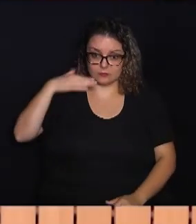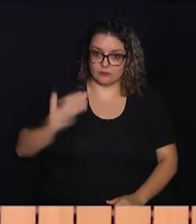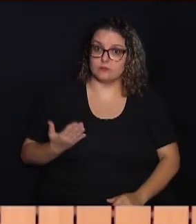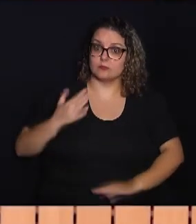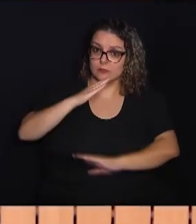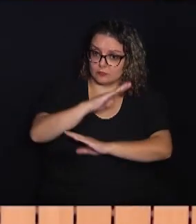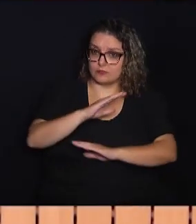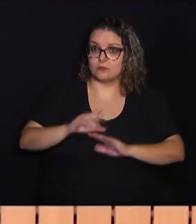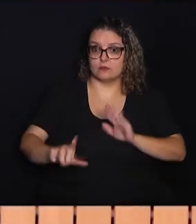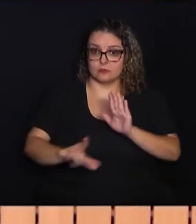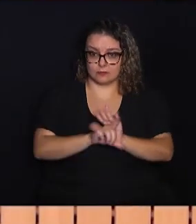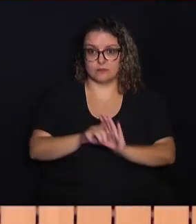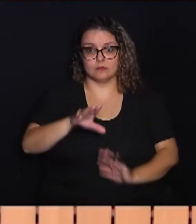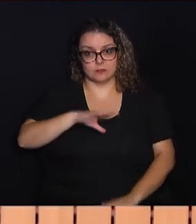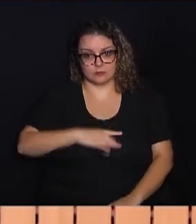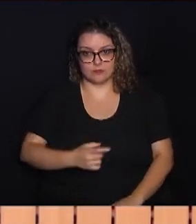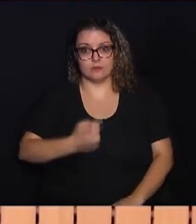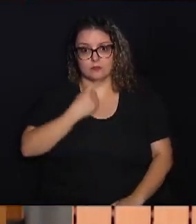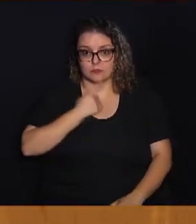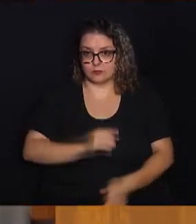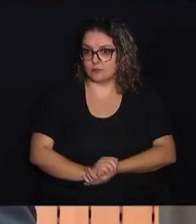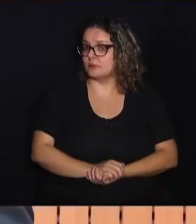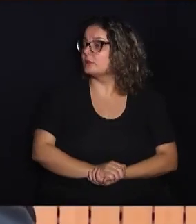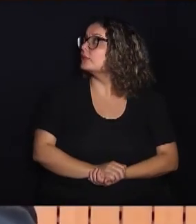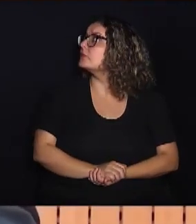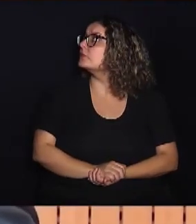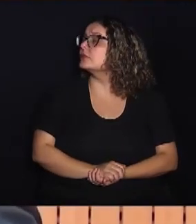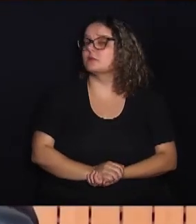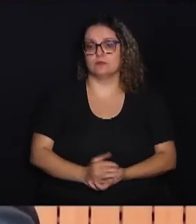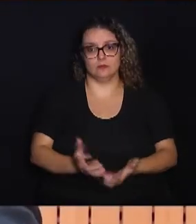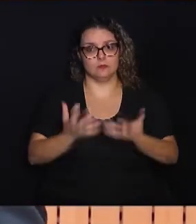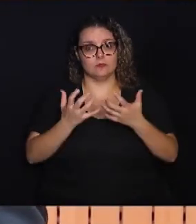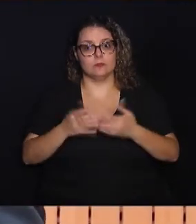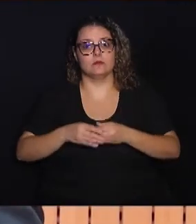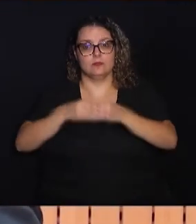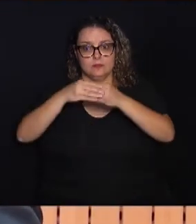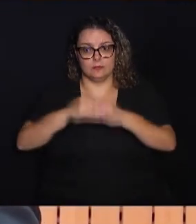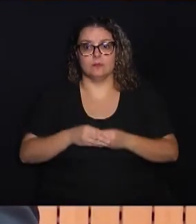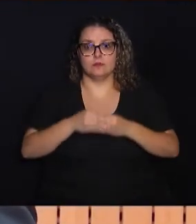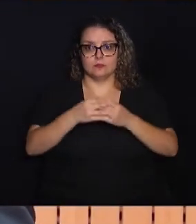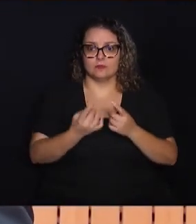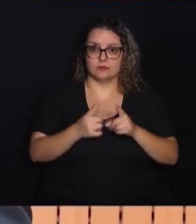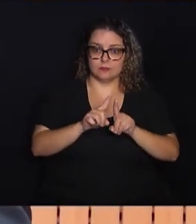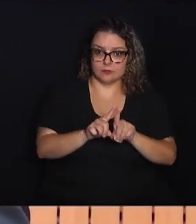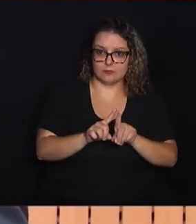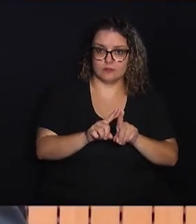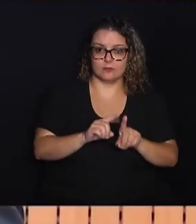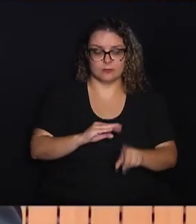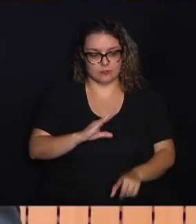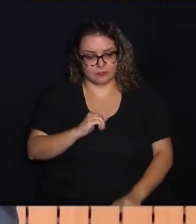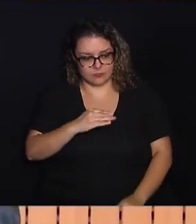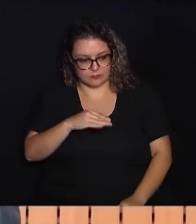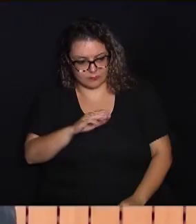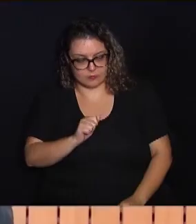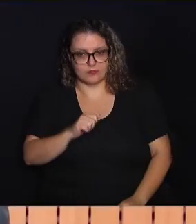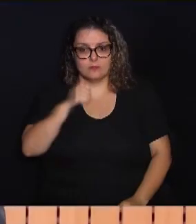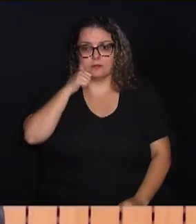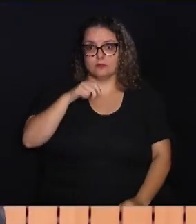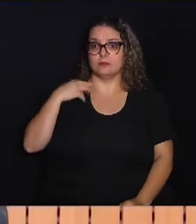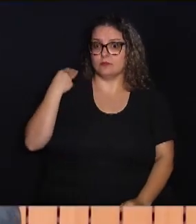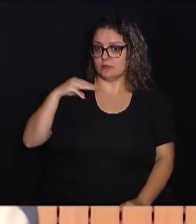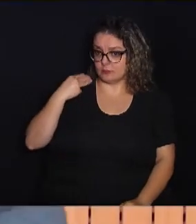de leis na cidade de Campinas quero aqui cumprimentar minha companheira de bancada vereadora